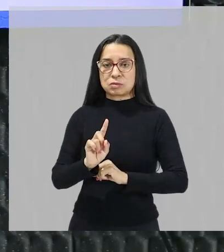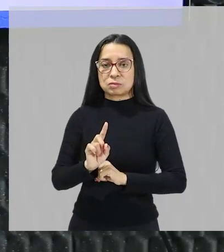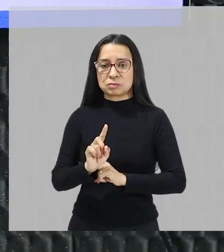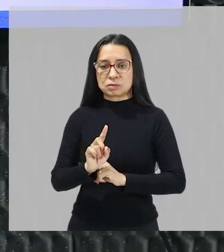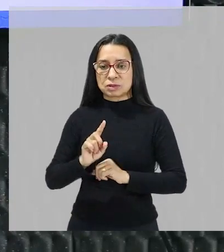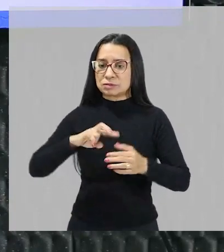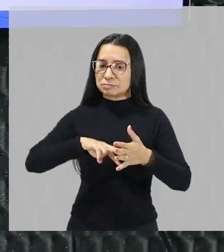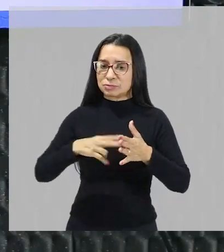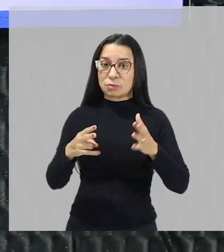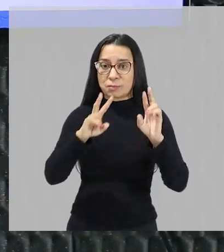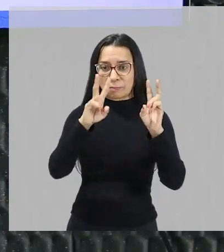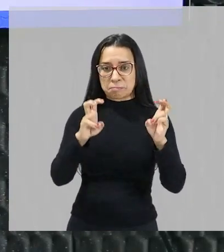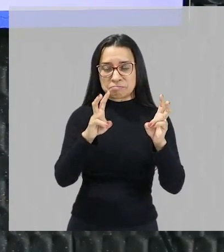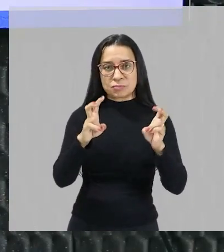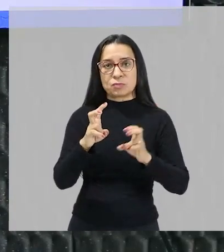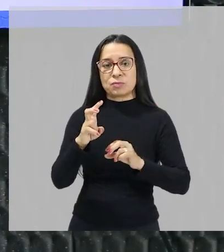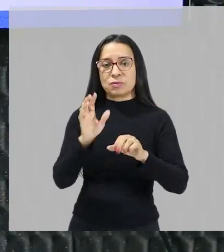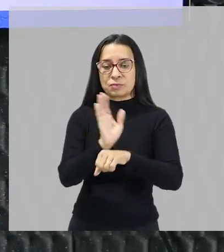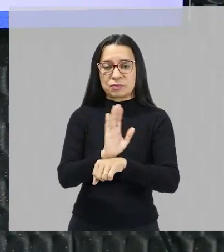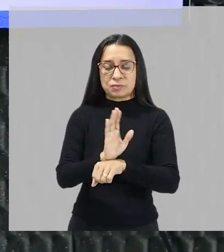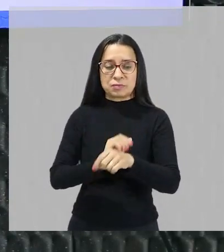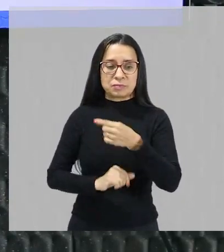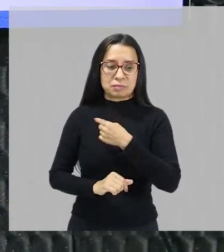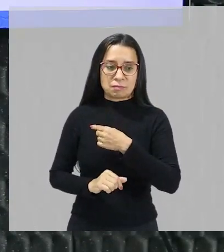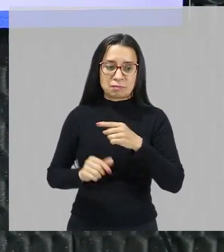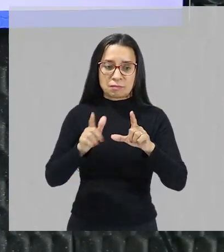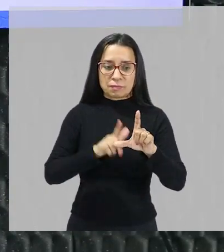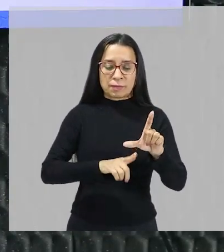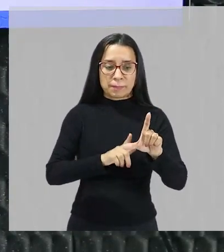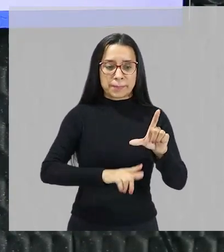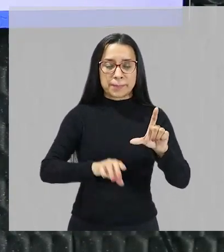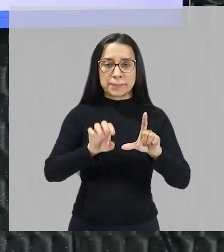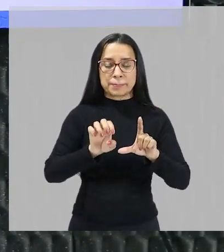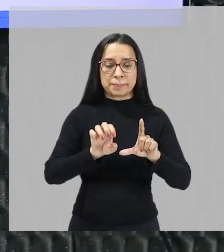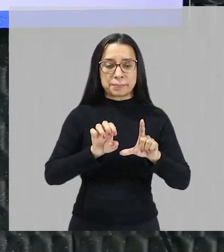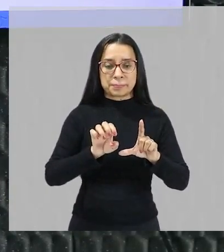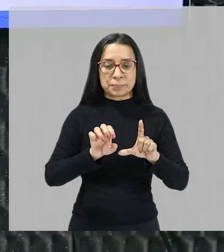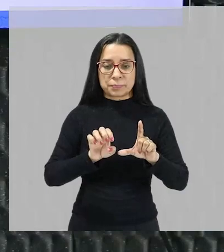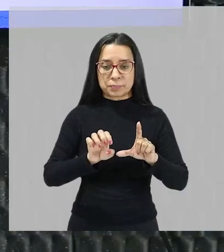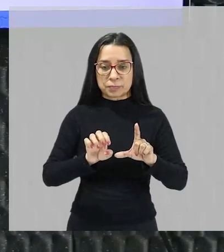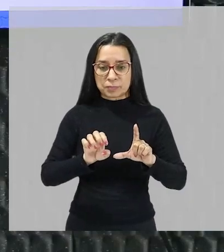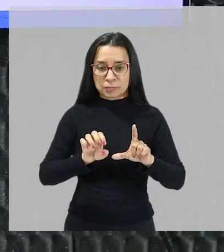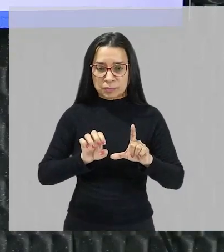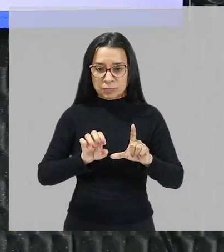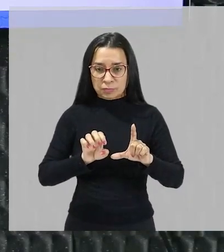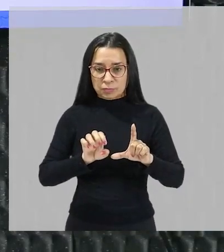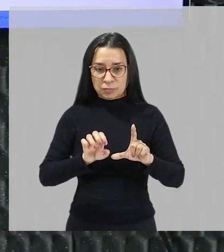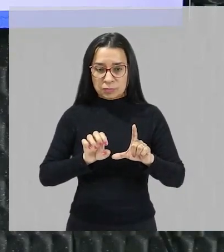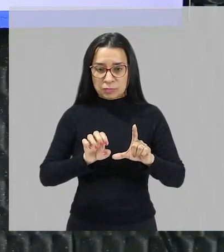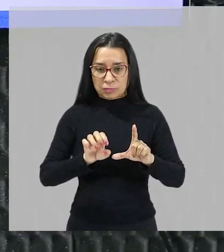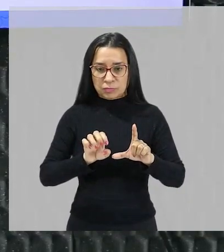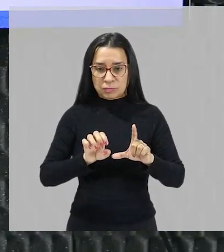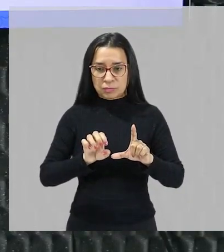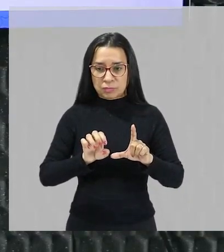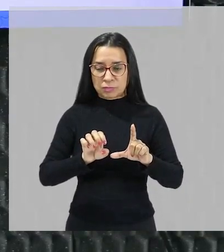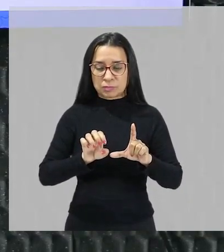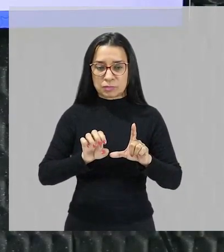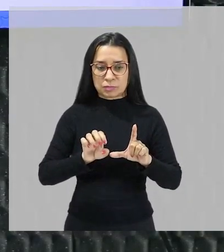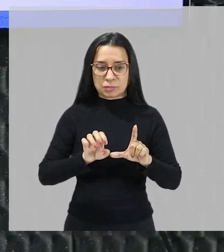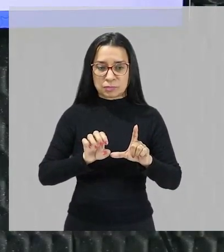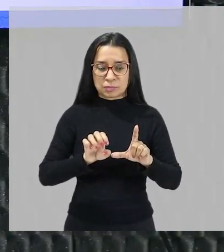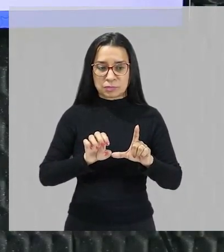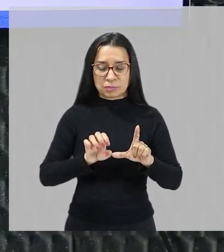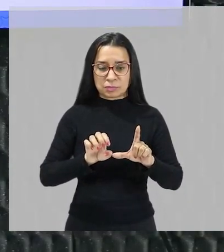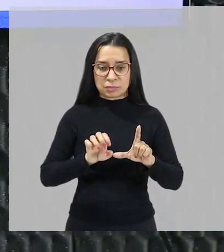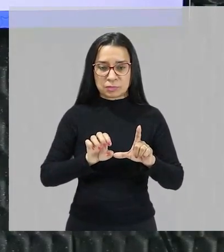muito distante. Letra E. Argumentações literárias interligadas a... Nossa, que exagero! As catástrofes